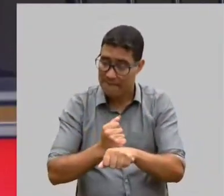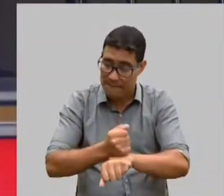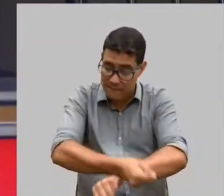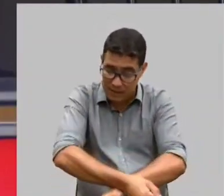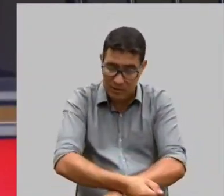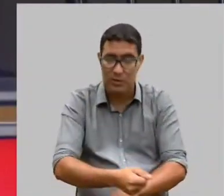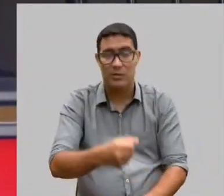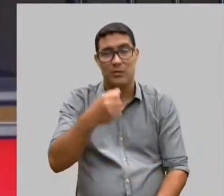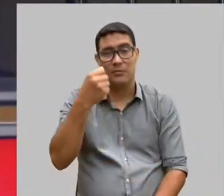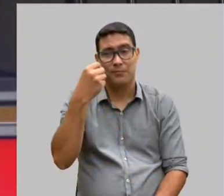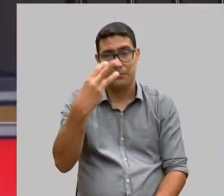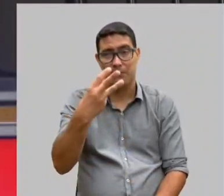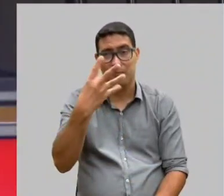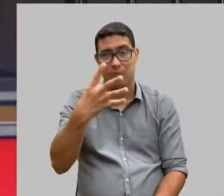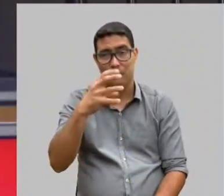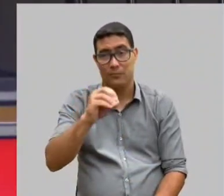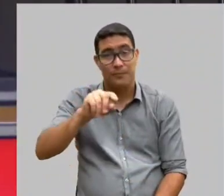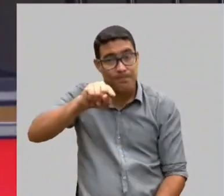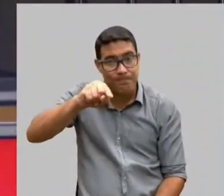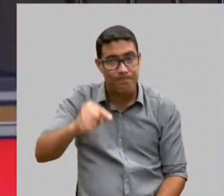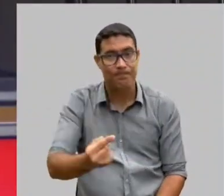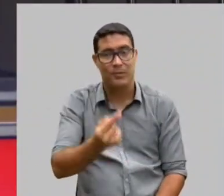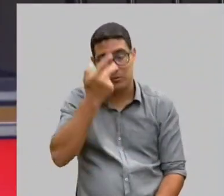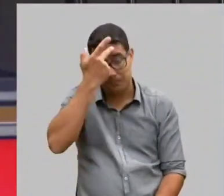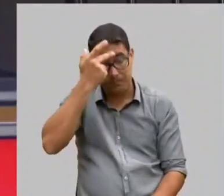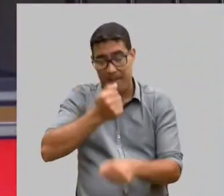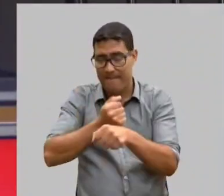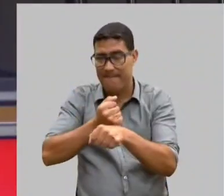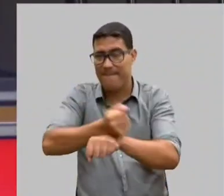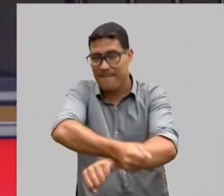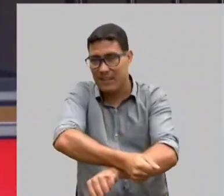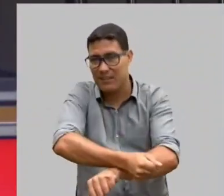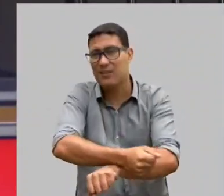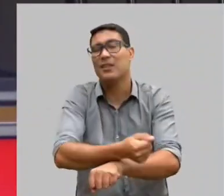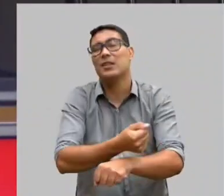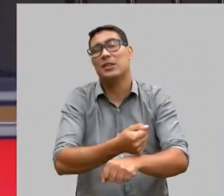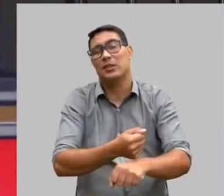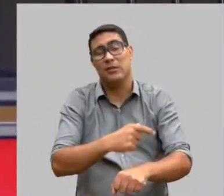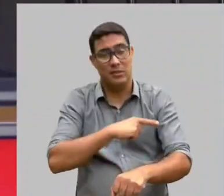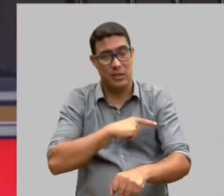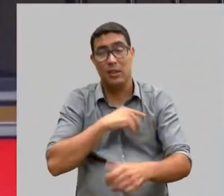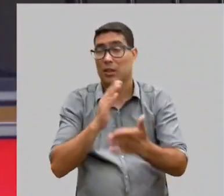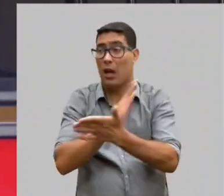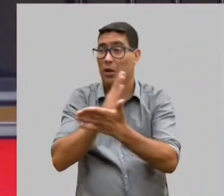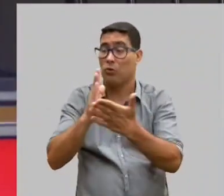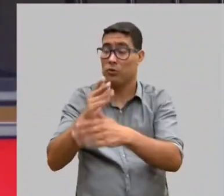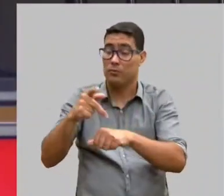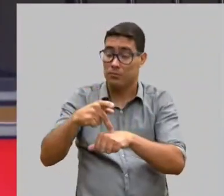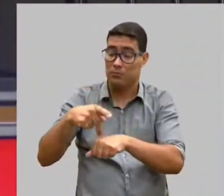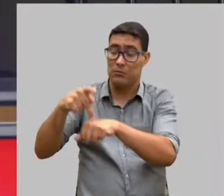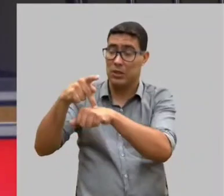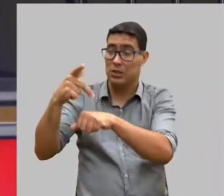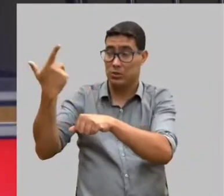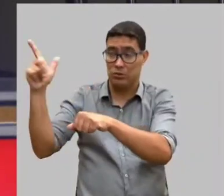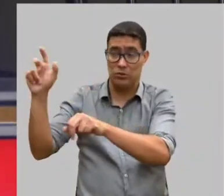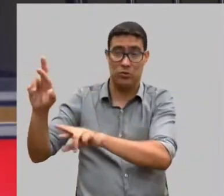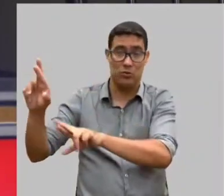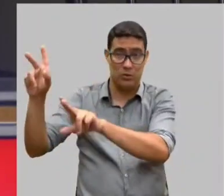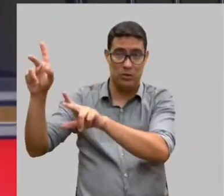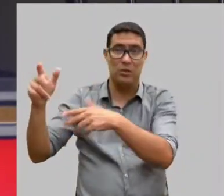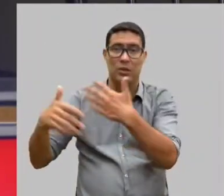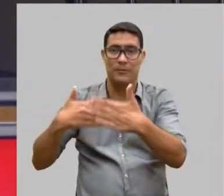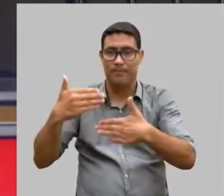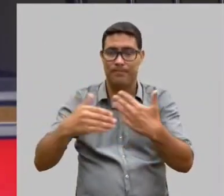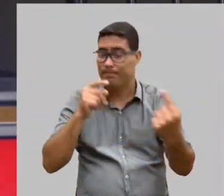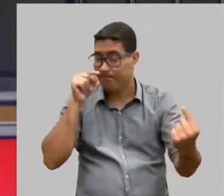340.000 e talvez por isso também esse cenário que a gente tem aí de um país de um estado até hoje extremamente voltado paraa agricultura